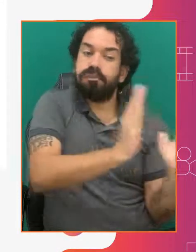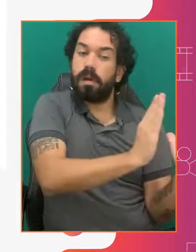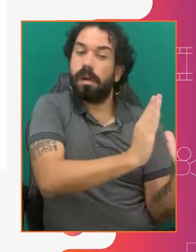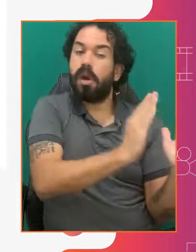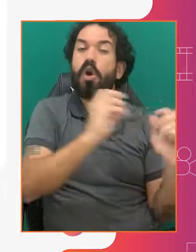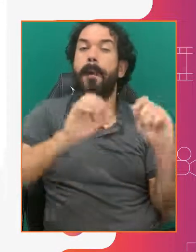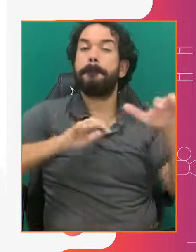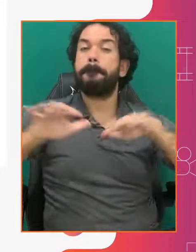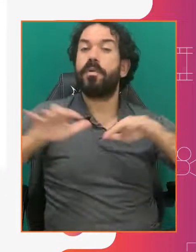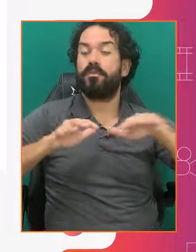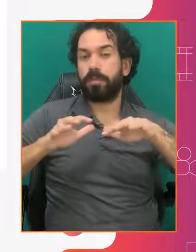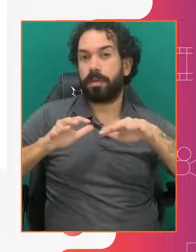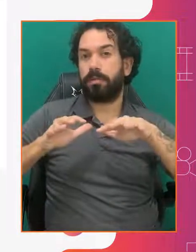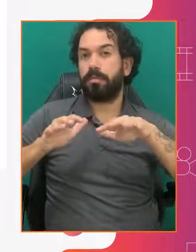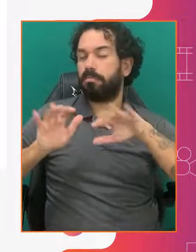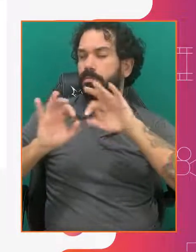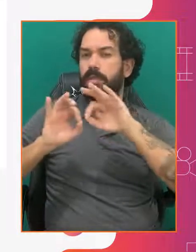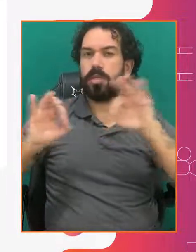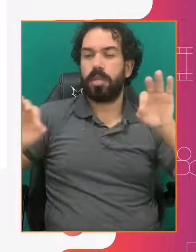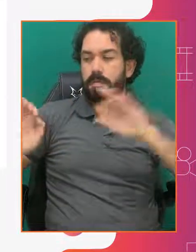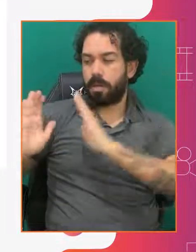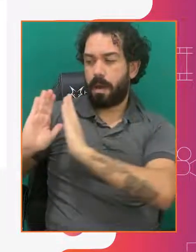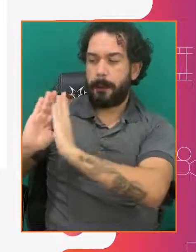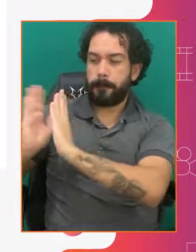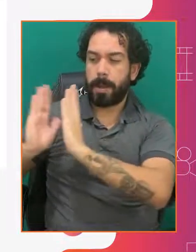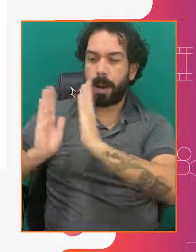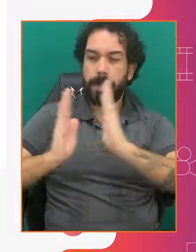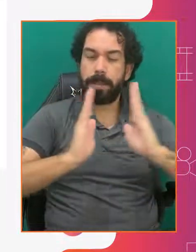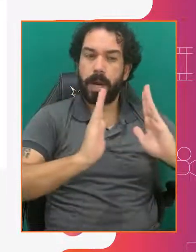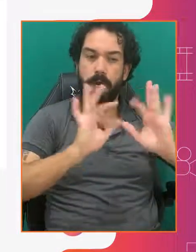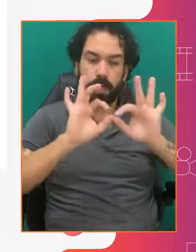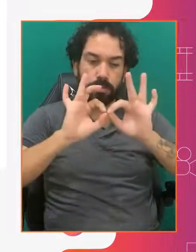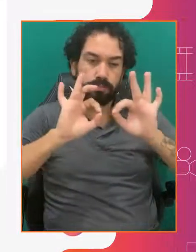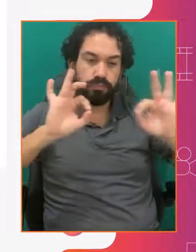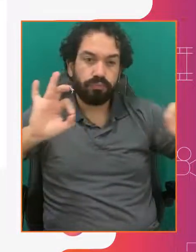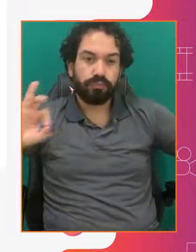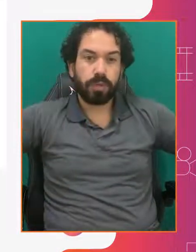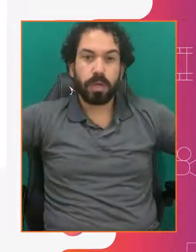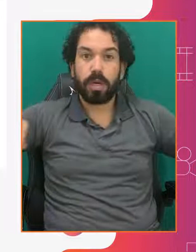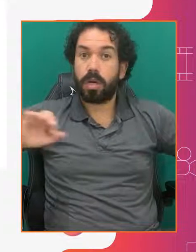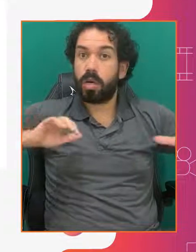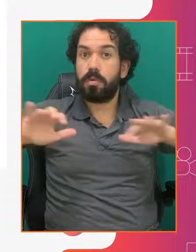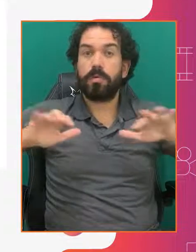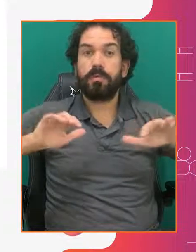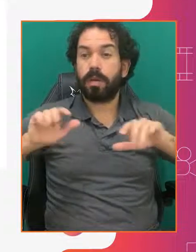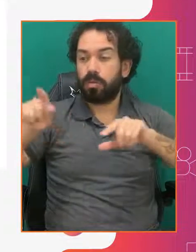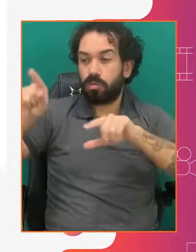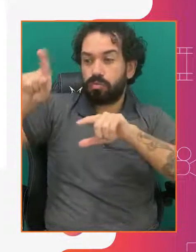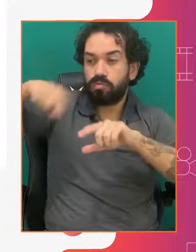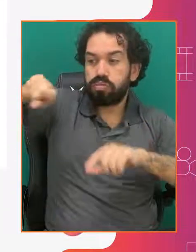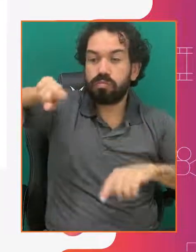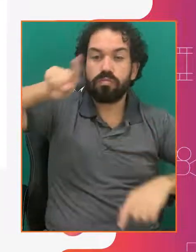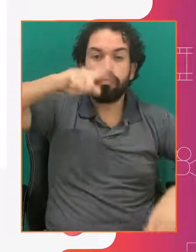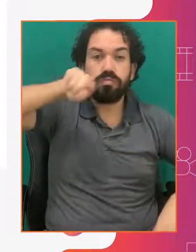fazer, traçando um simples caminho feito de linhas num movimento de arcos.